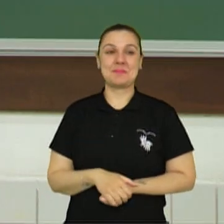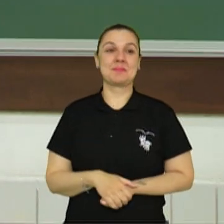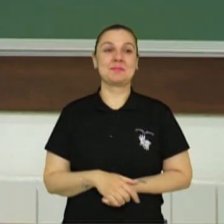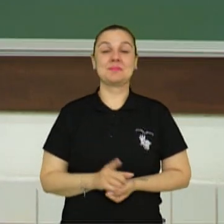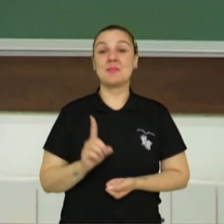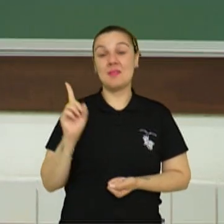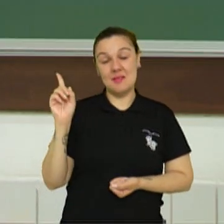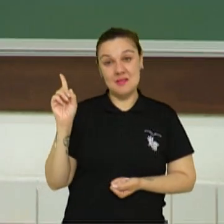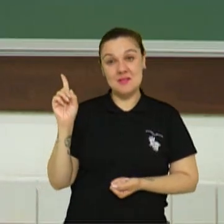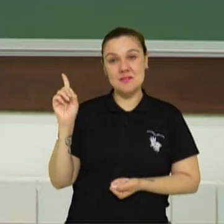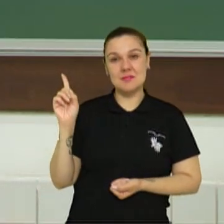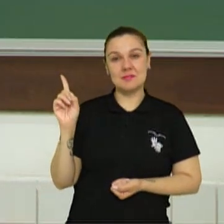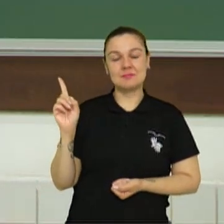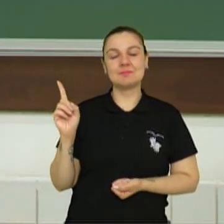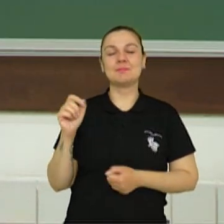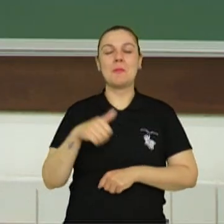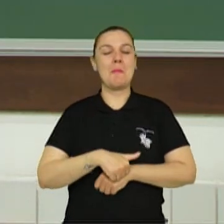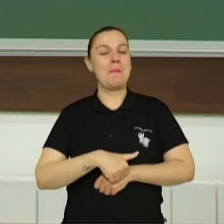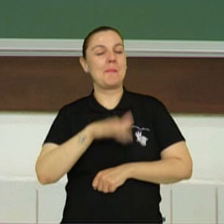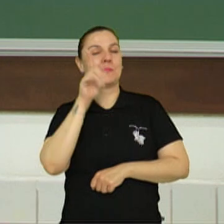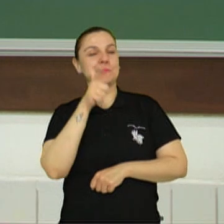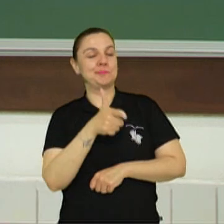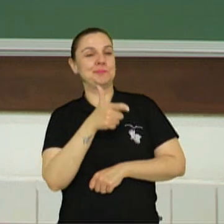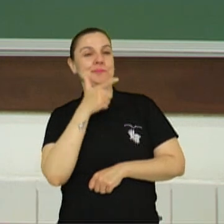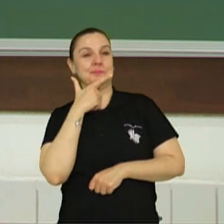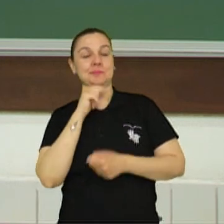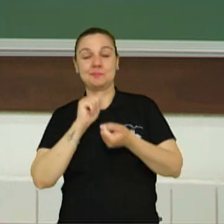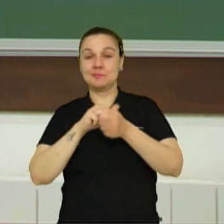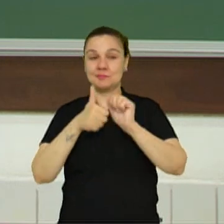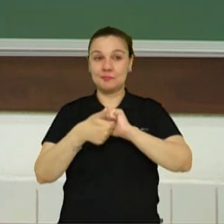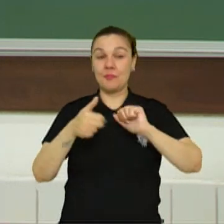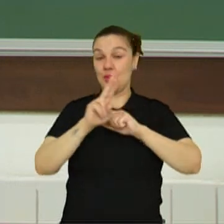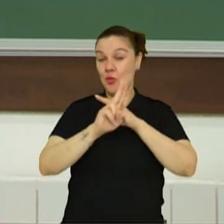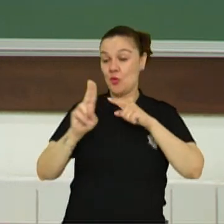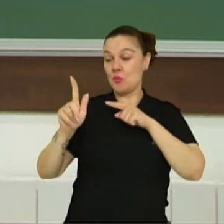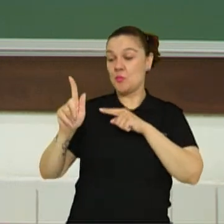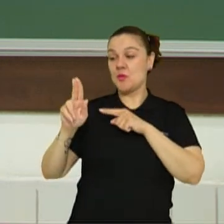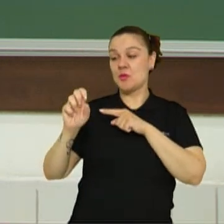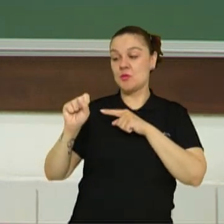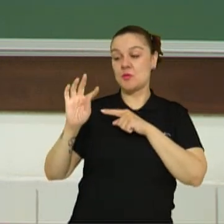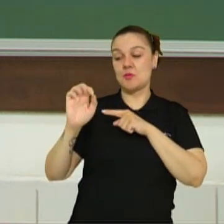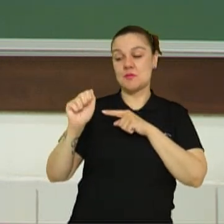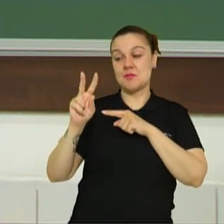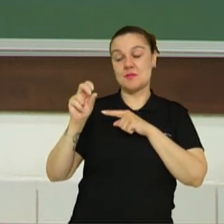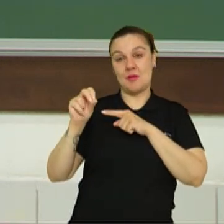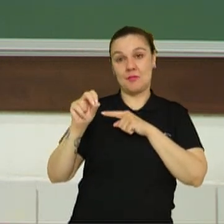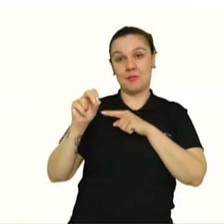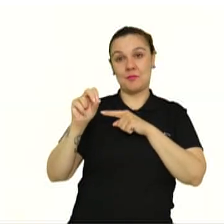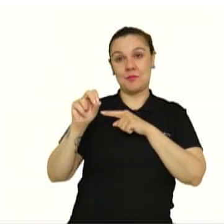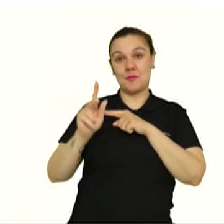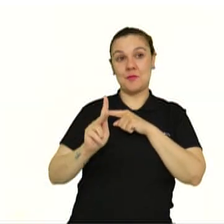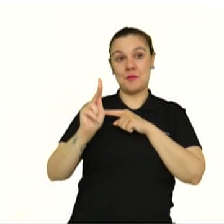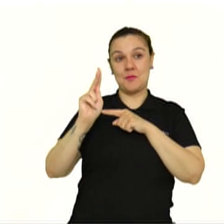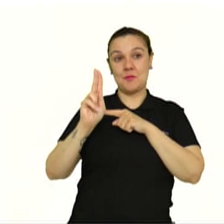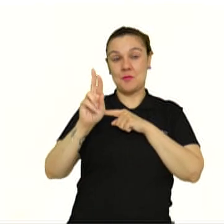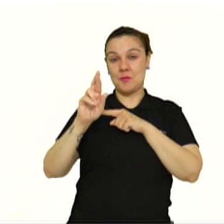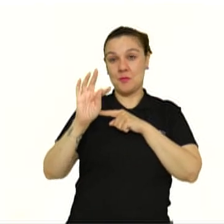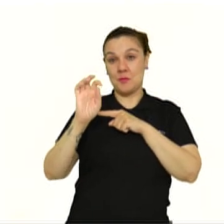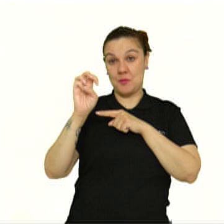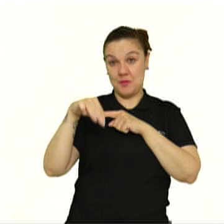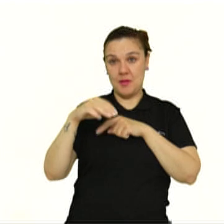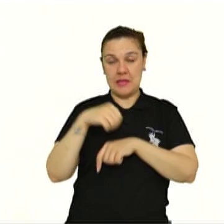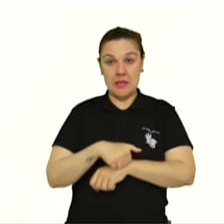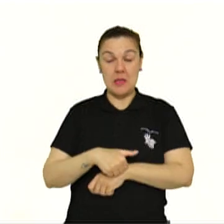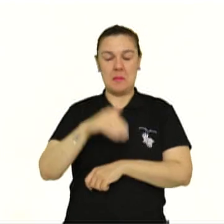Esse atleta é um dos mais carismáticos no mundo esportivo. É o nosso querido Gustavo Kuerten, tá? Ele é o maior tenista brasileiro